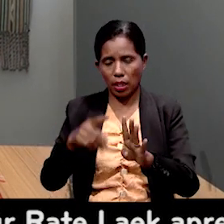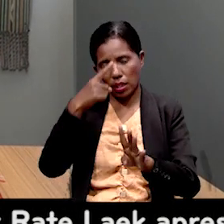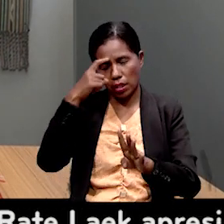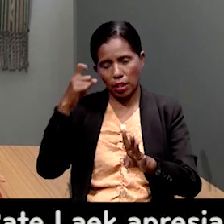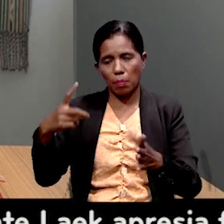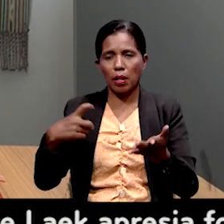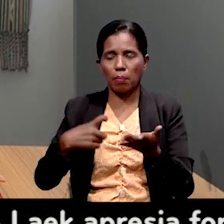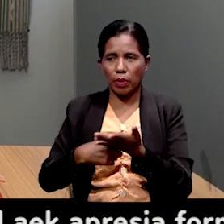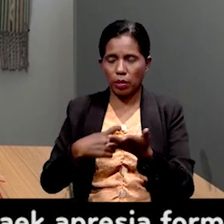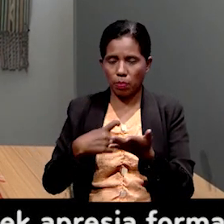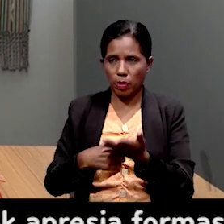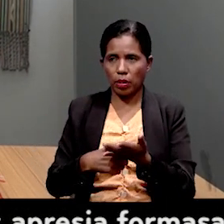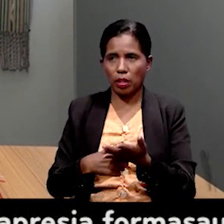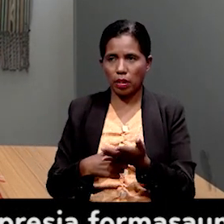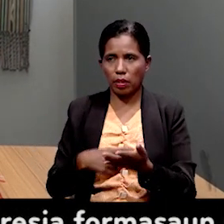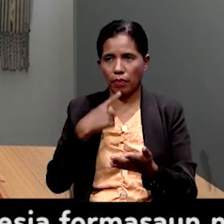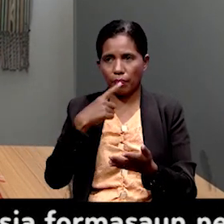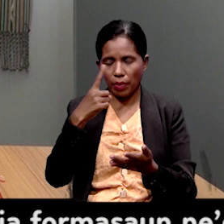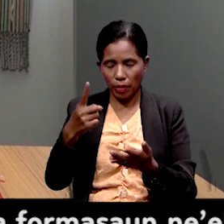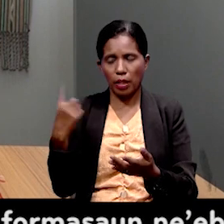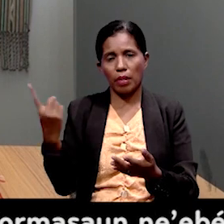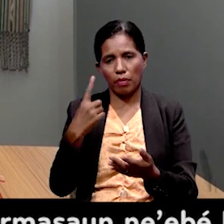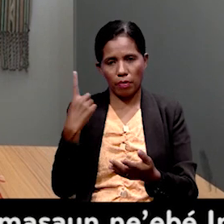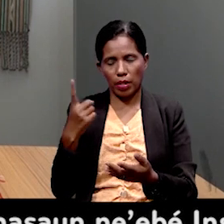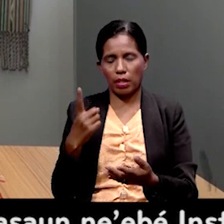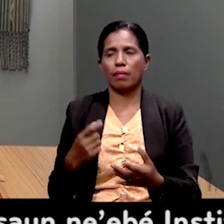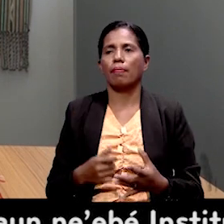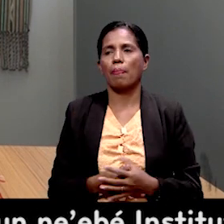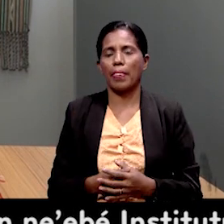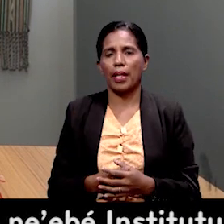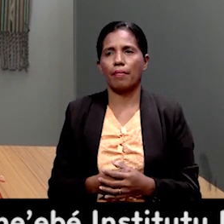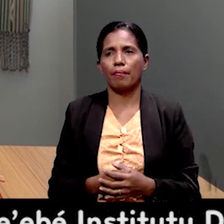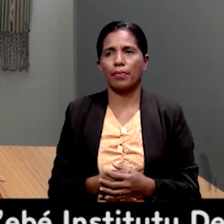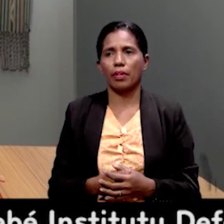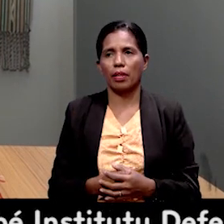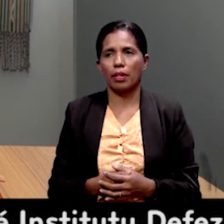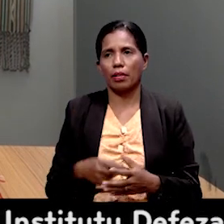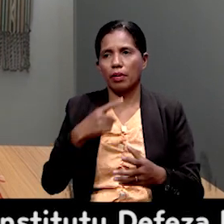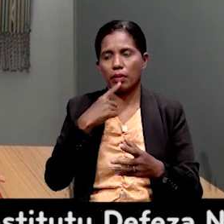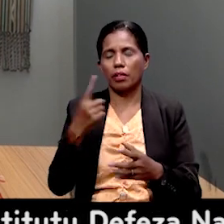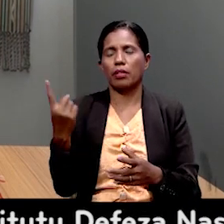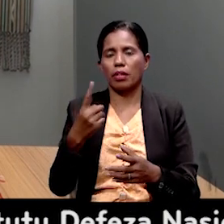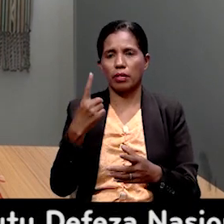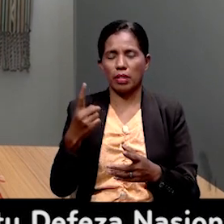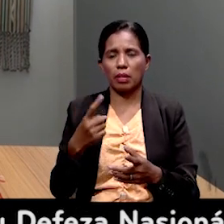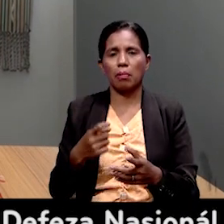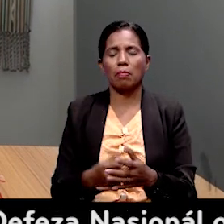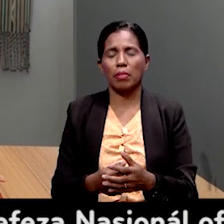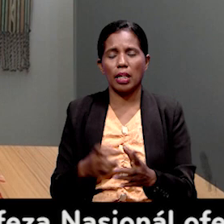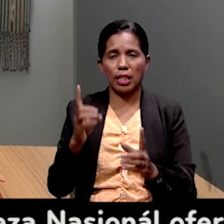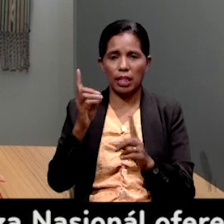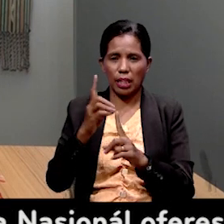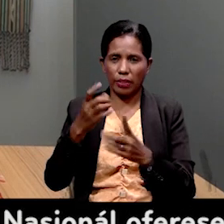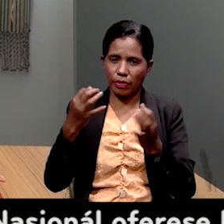por exemplo pasaporte ne considerado válido sirne be kaduka tene se considera moris na fate hanasamos ita